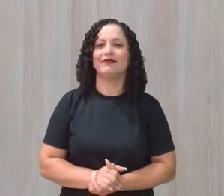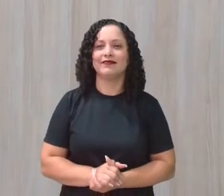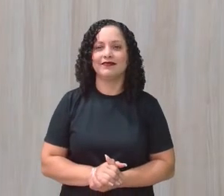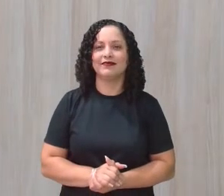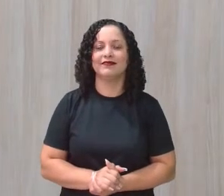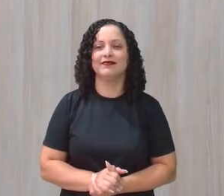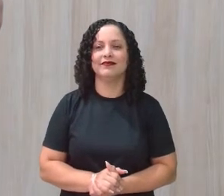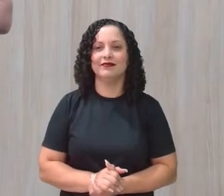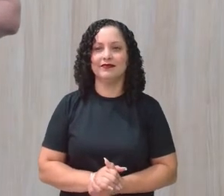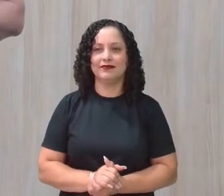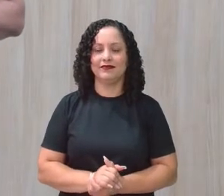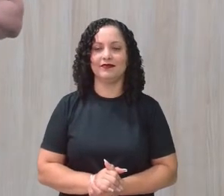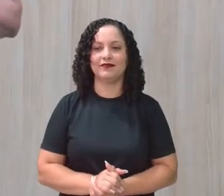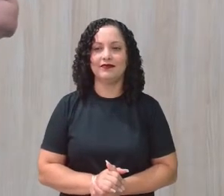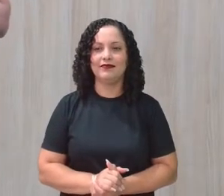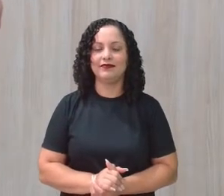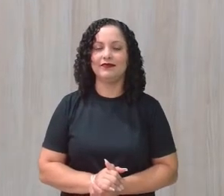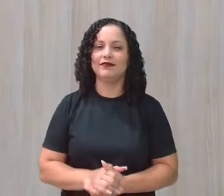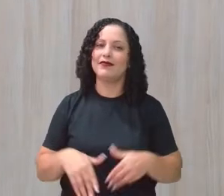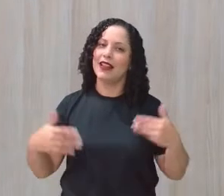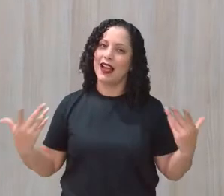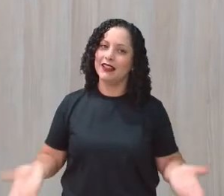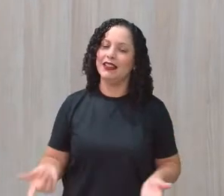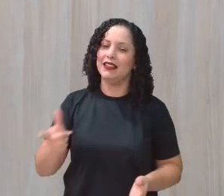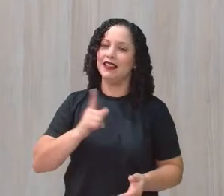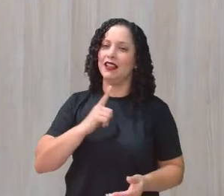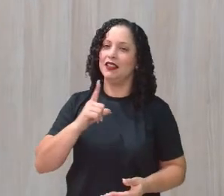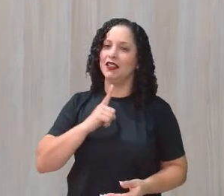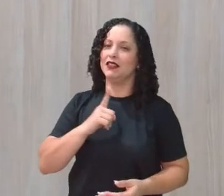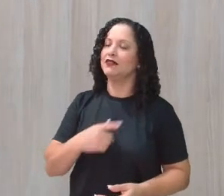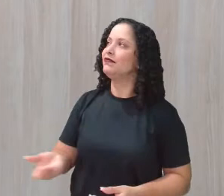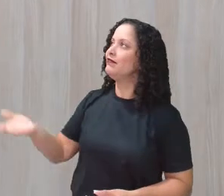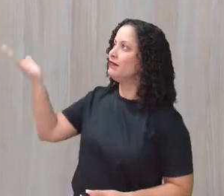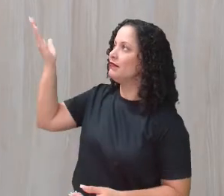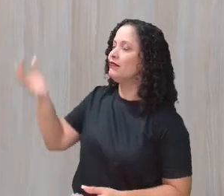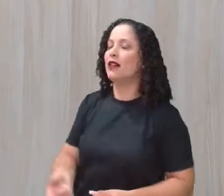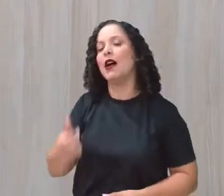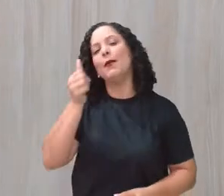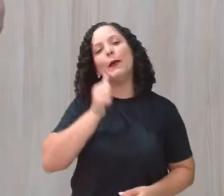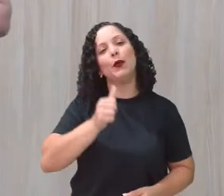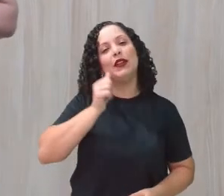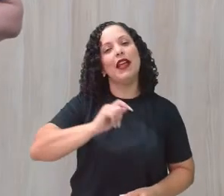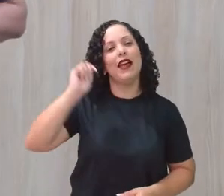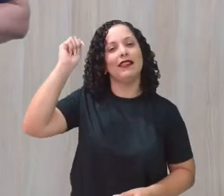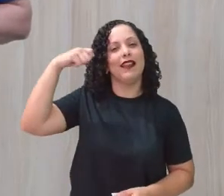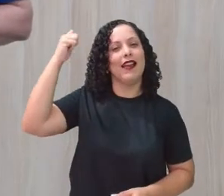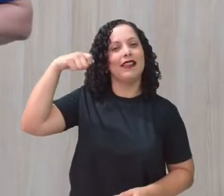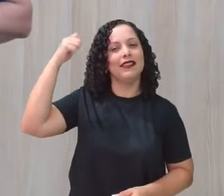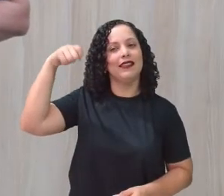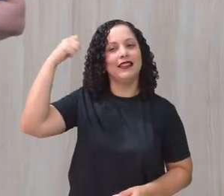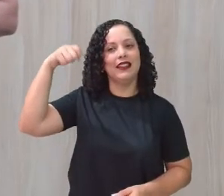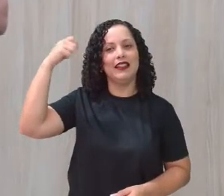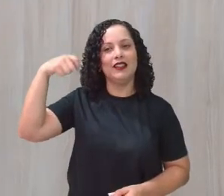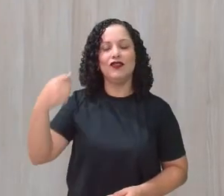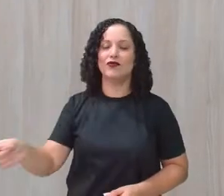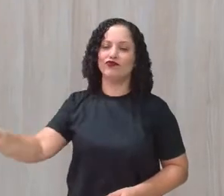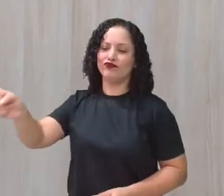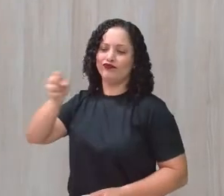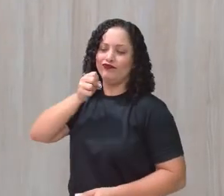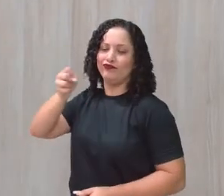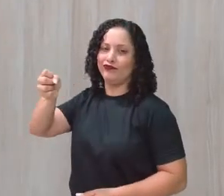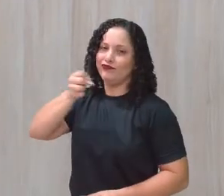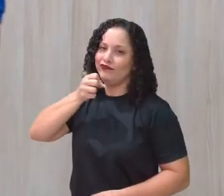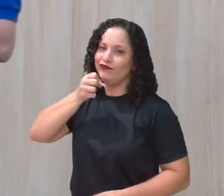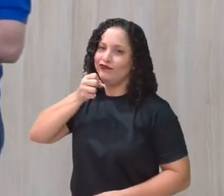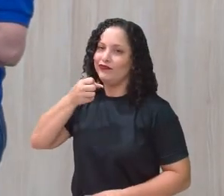Caco. E aí, tem lá, não é? Uma atriz sendo entrevistada. E aí ele fala